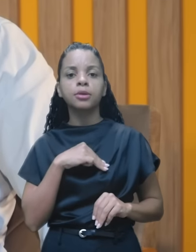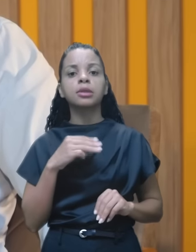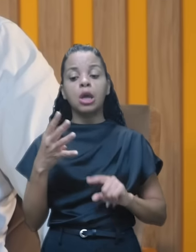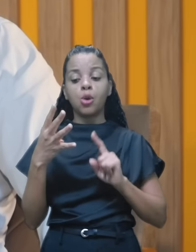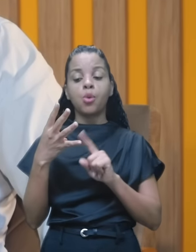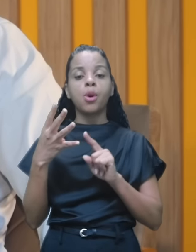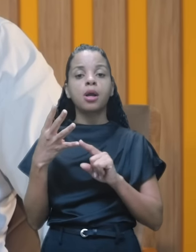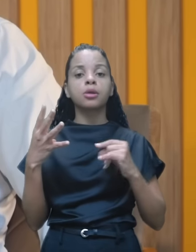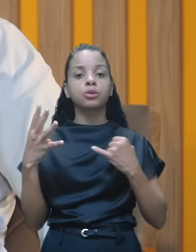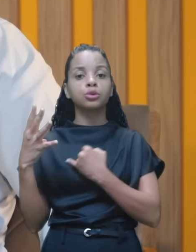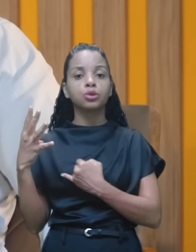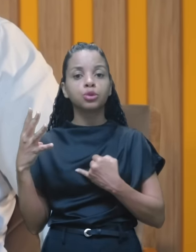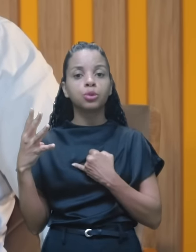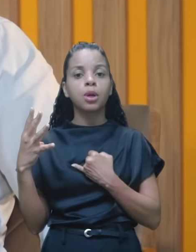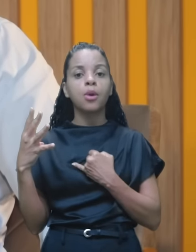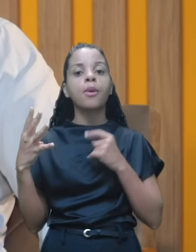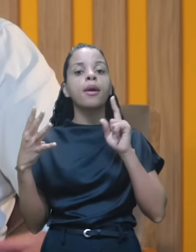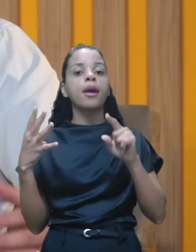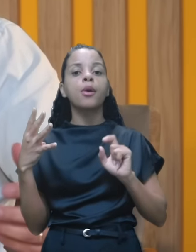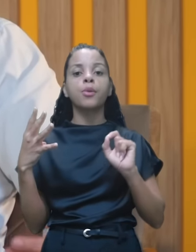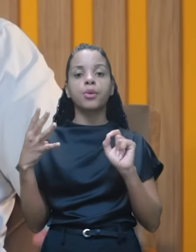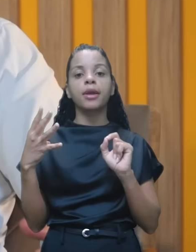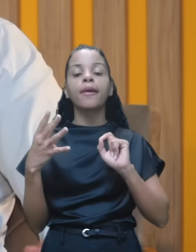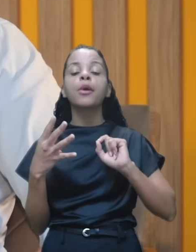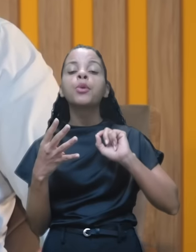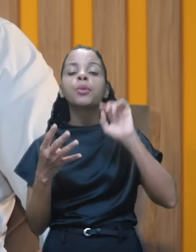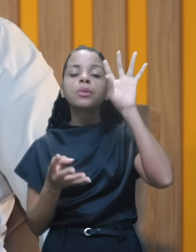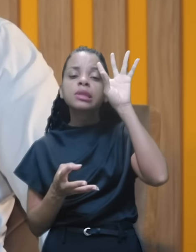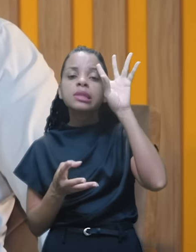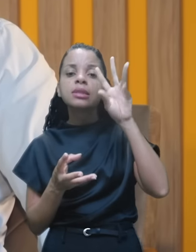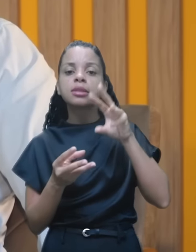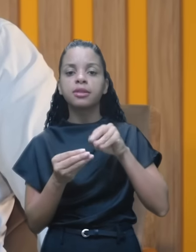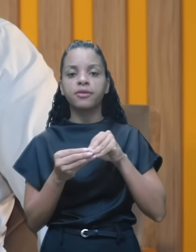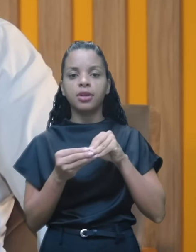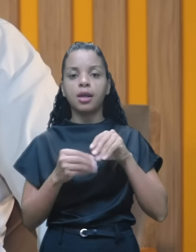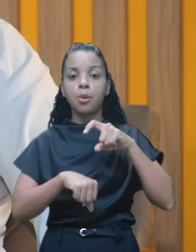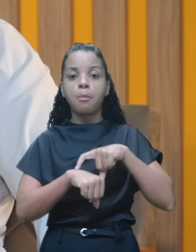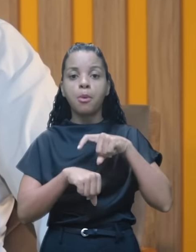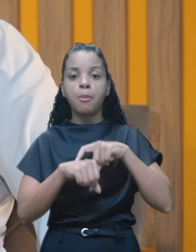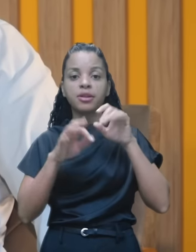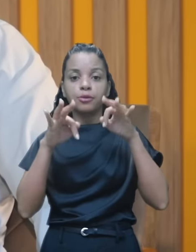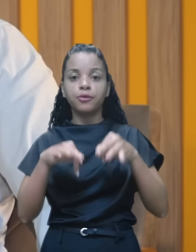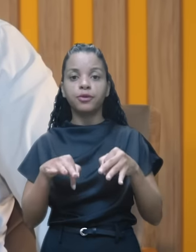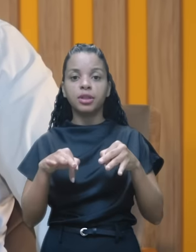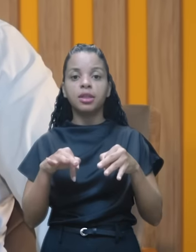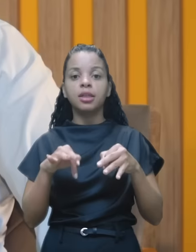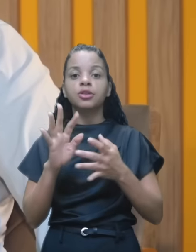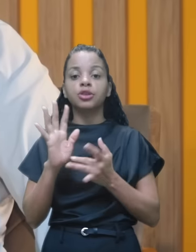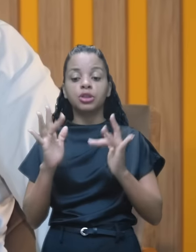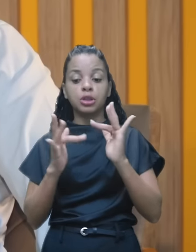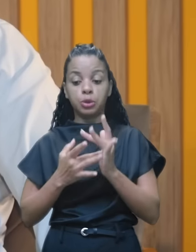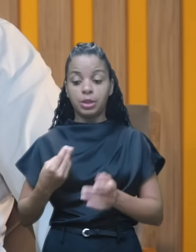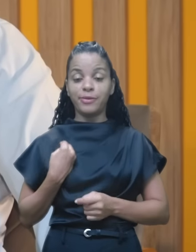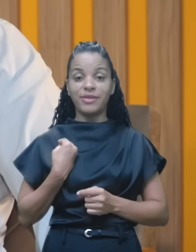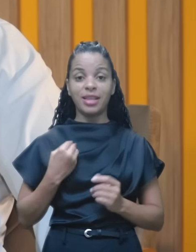evangelho é no significado. Para o tempo do fim, da vinda de Jesus disponibilizada no